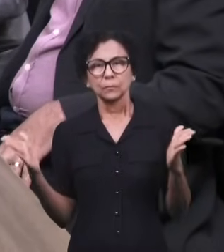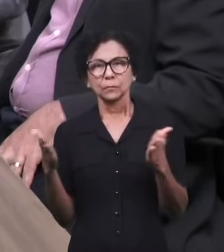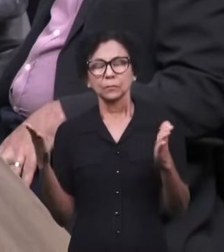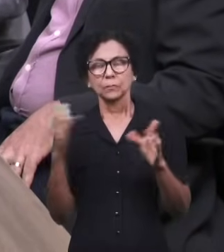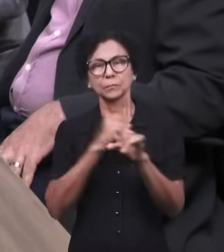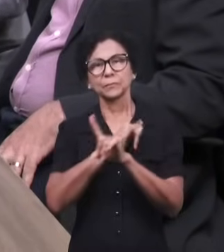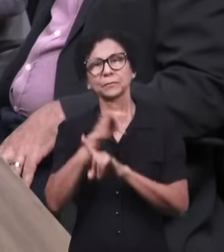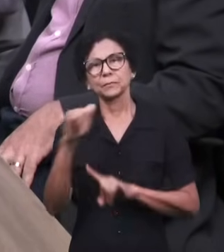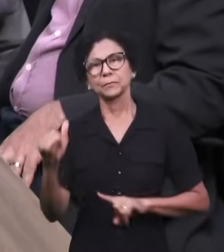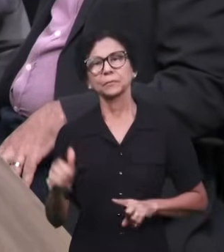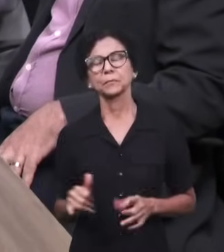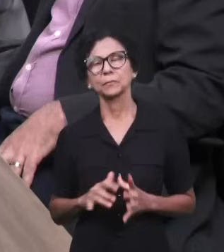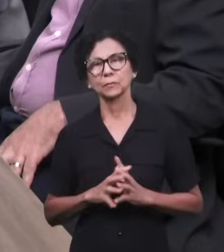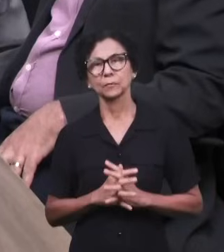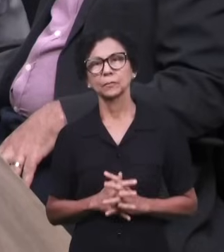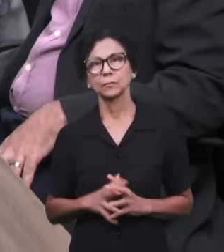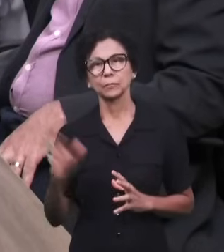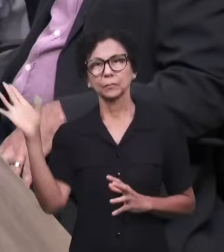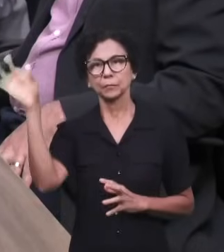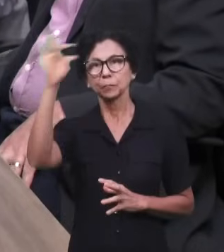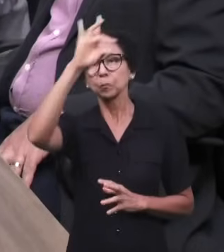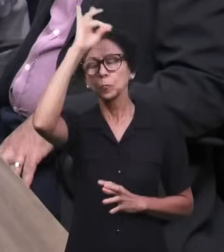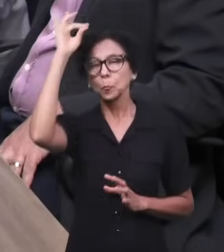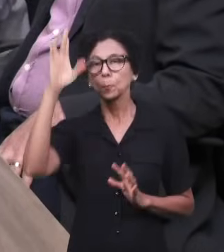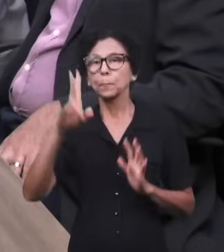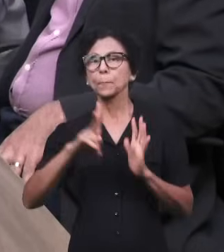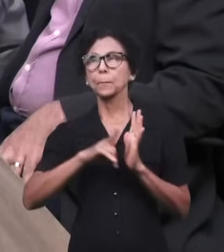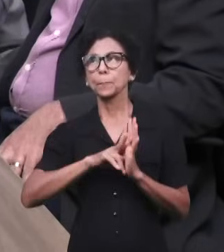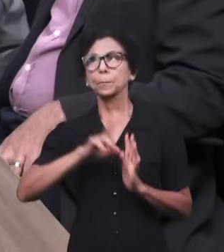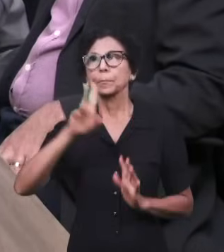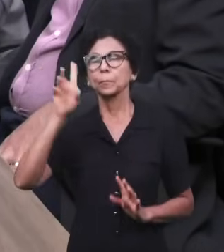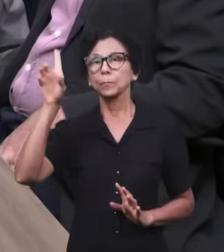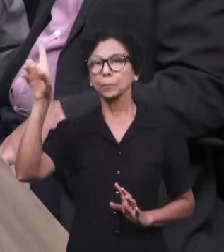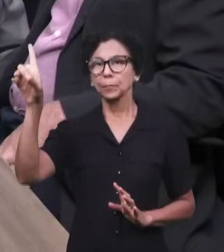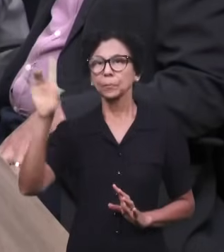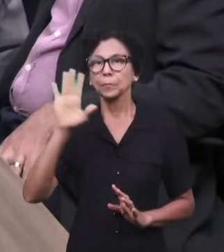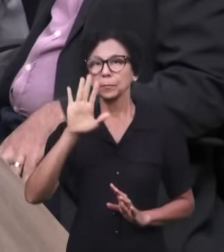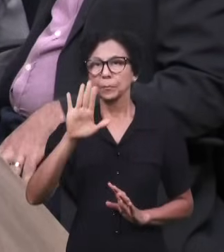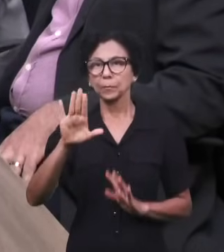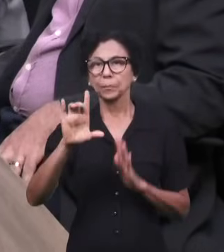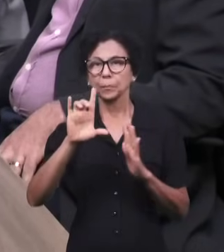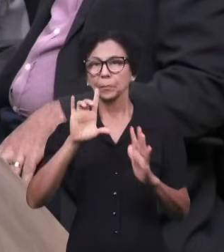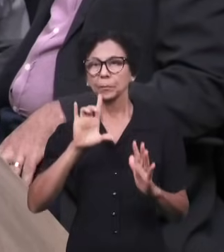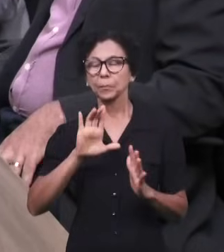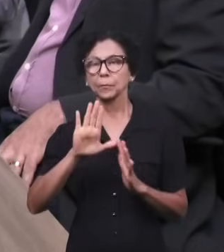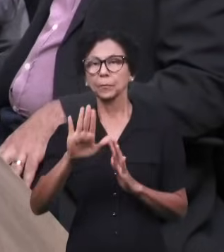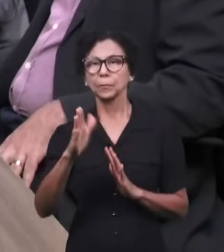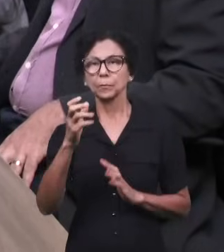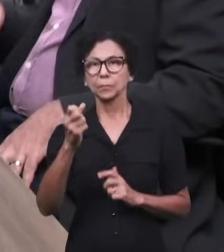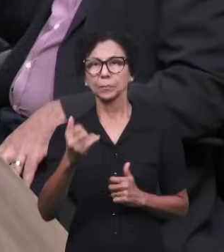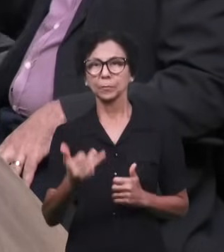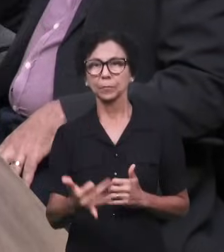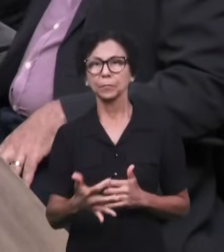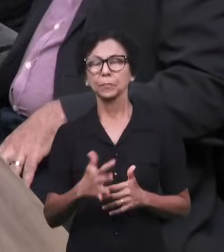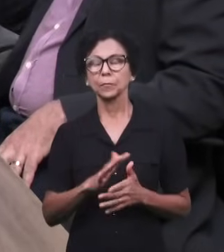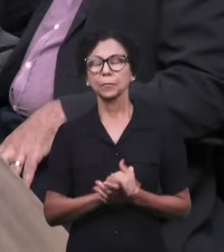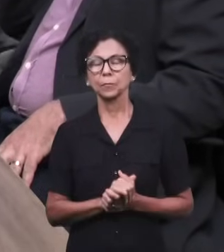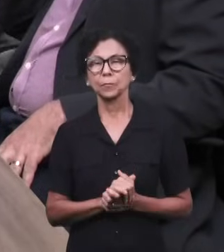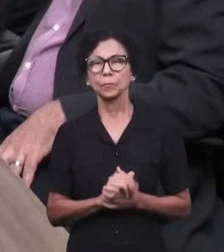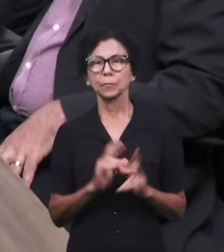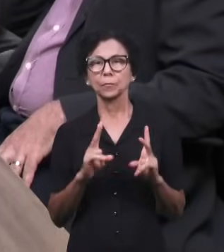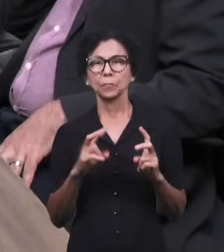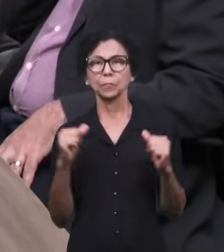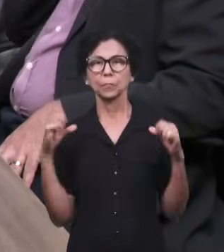hoje. Porque agora o Espírito Santo de Deus, e recentemente nós tivemos uma palavra sobre anjos, né,